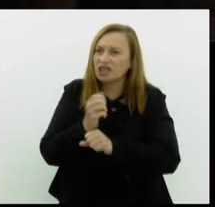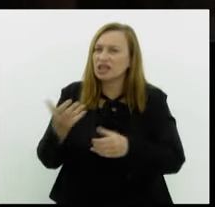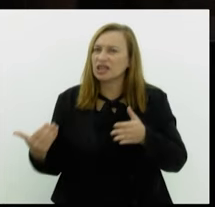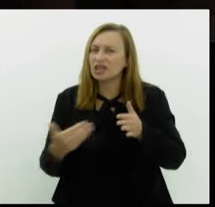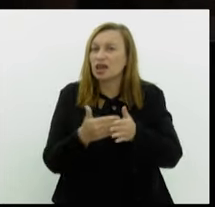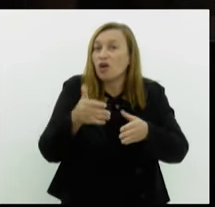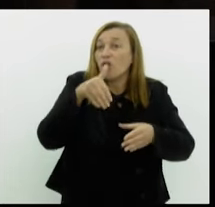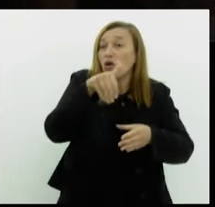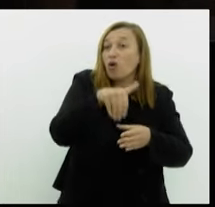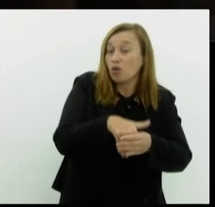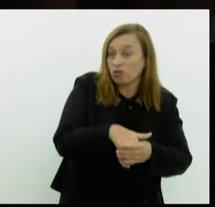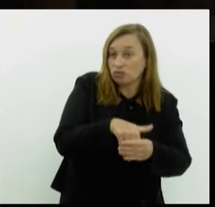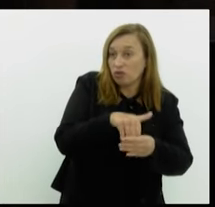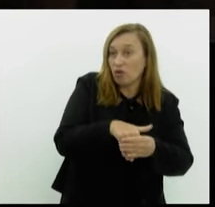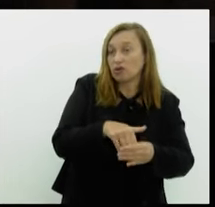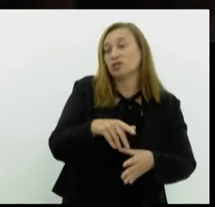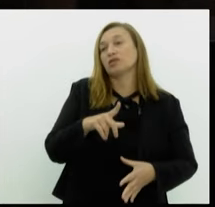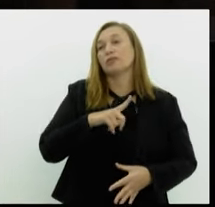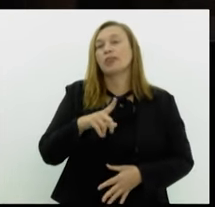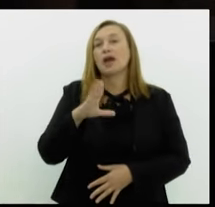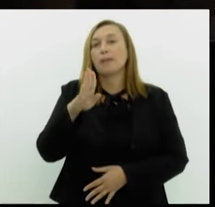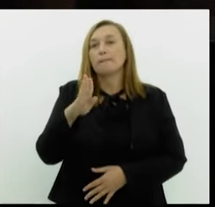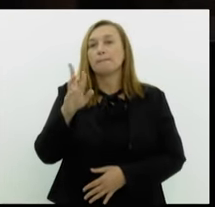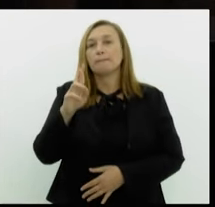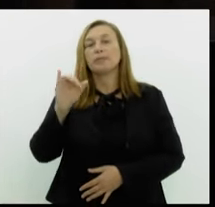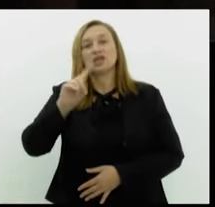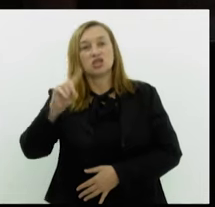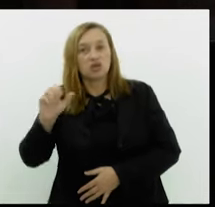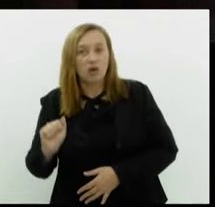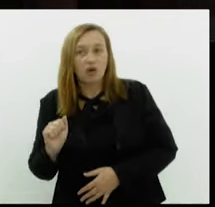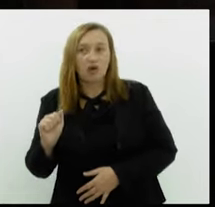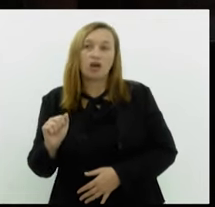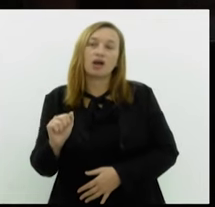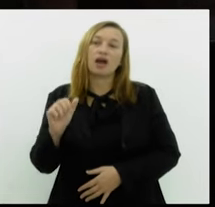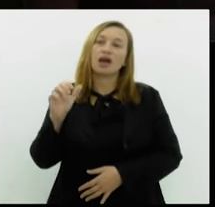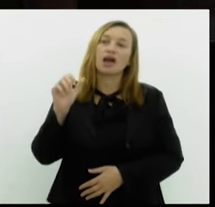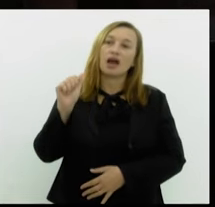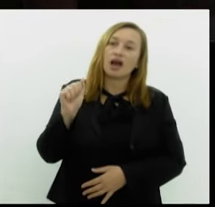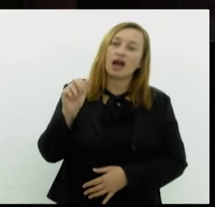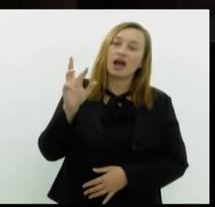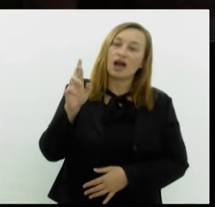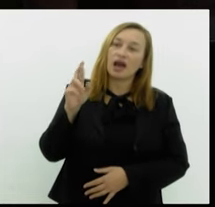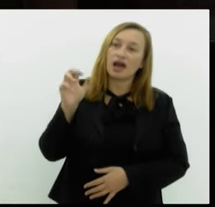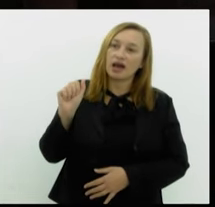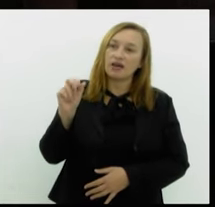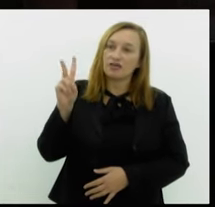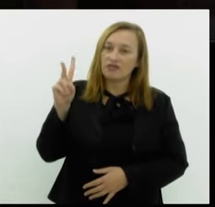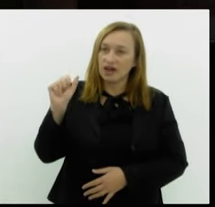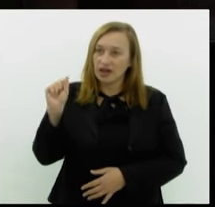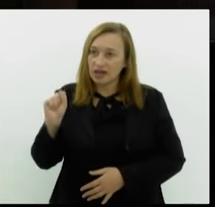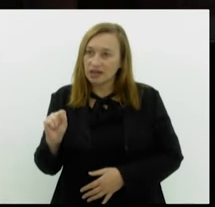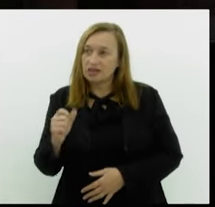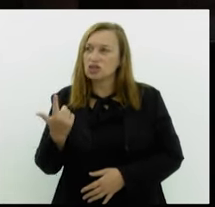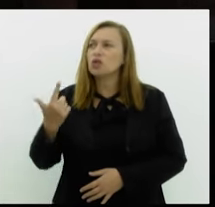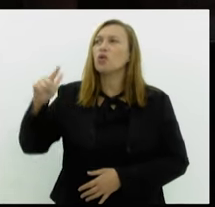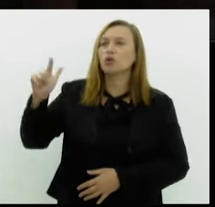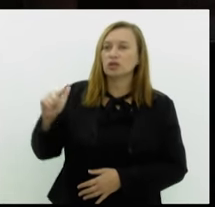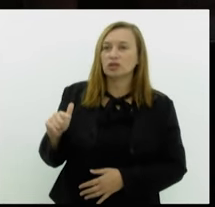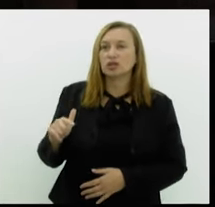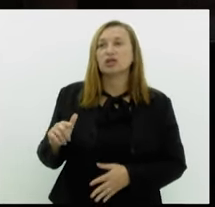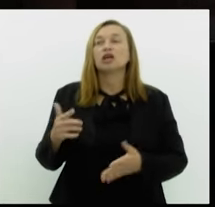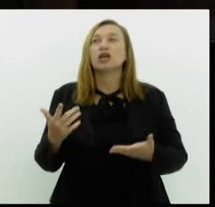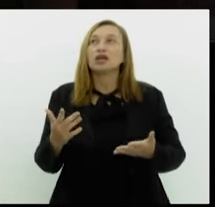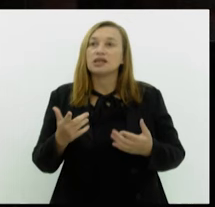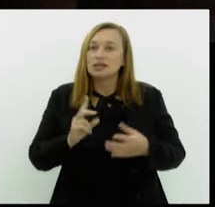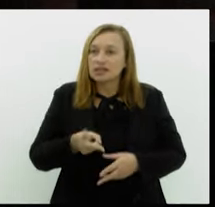né? Brizola, Yara Vargas, não sei, um monte deles aí, né? E de vez em quando